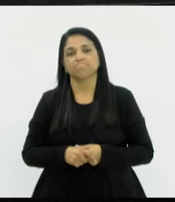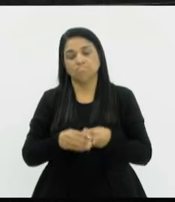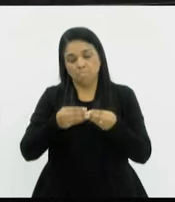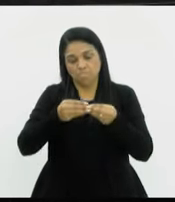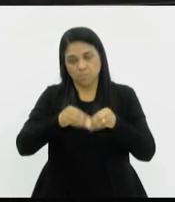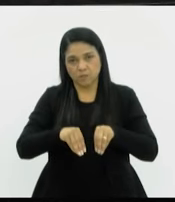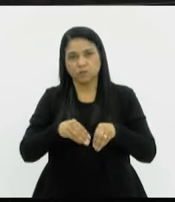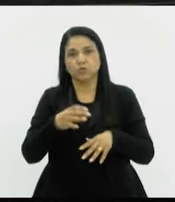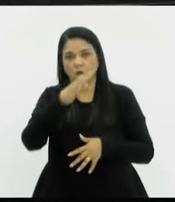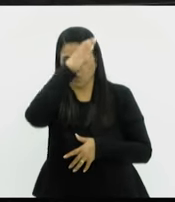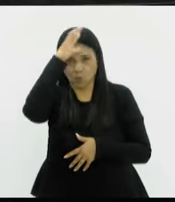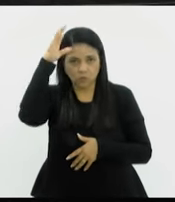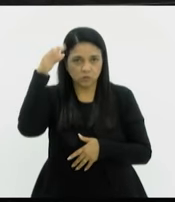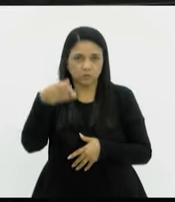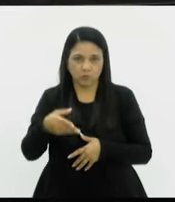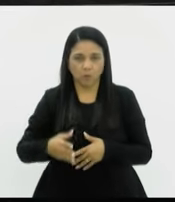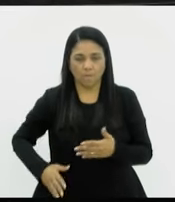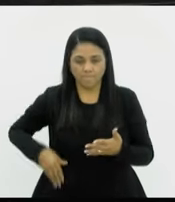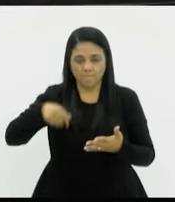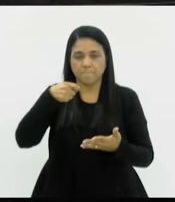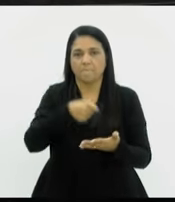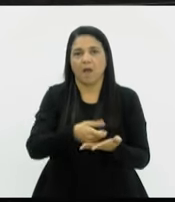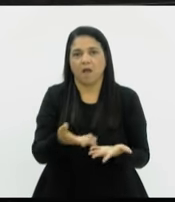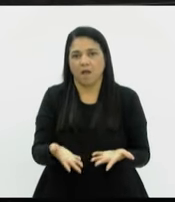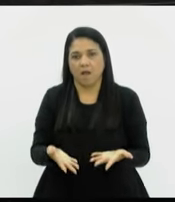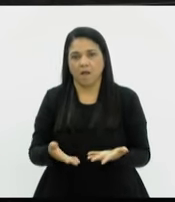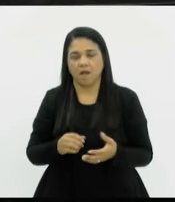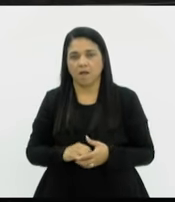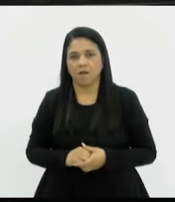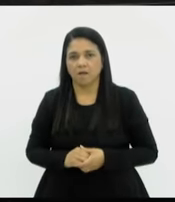consumidor, ele é